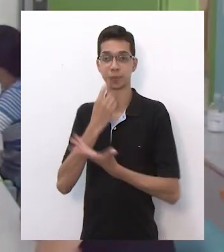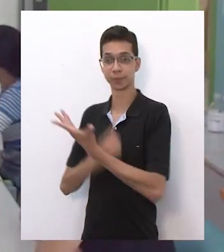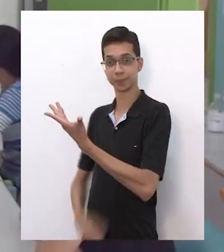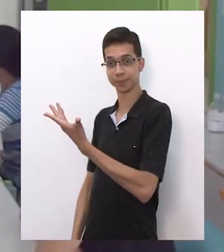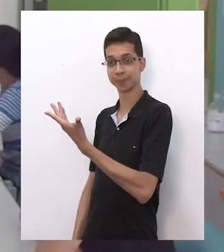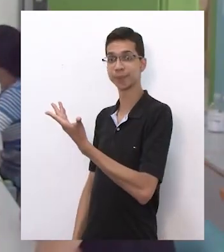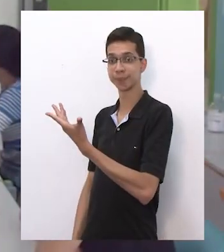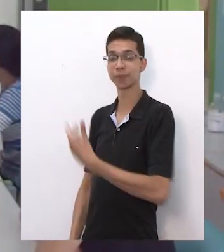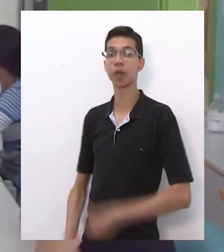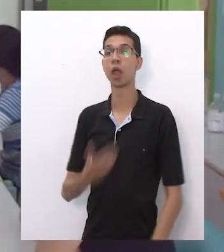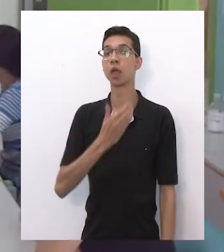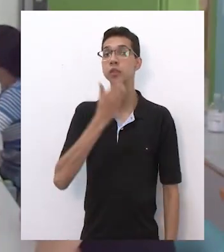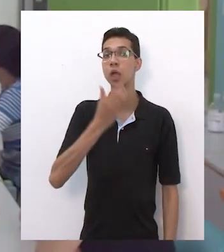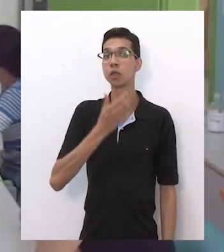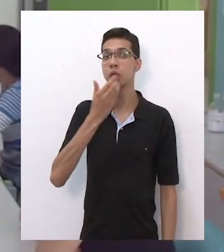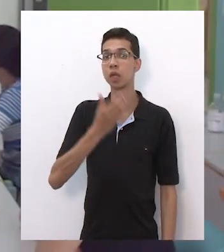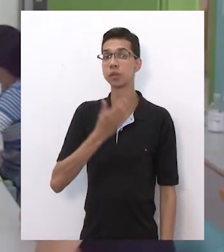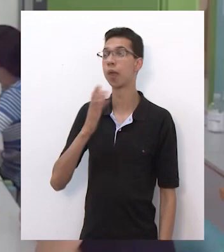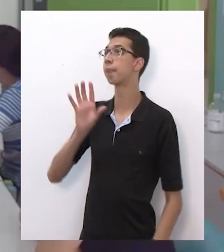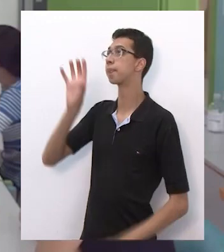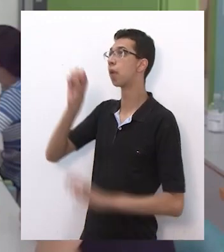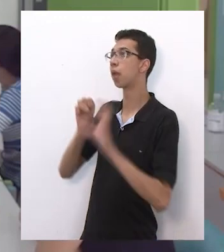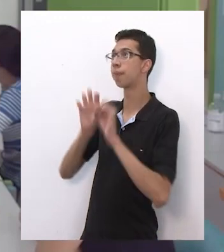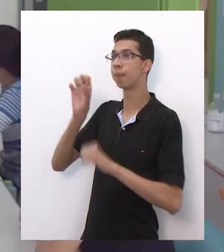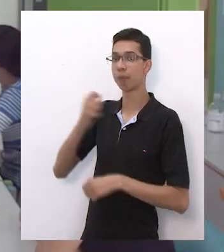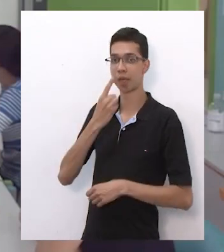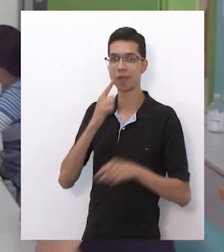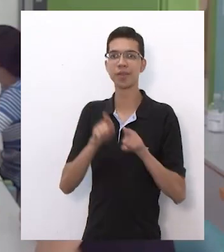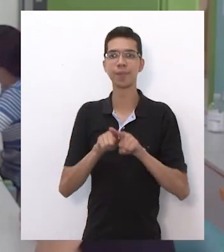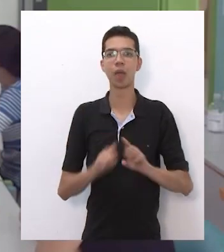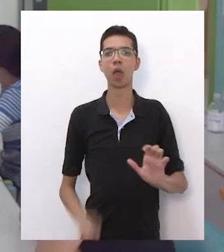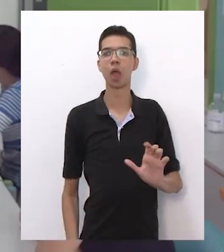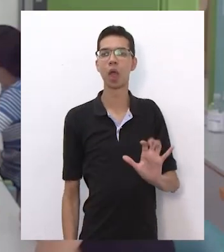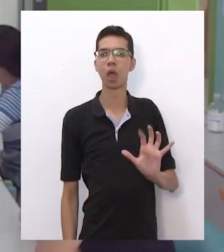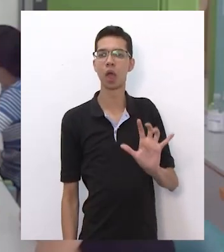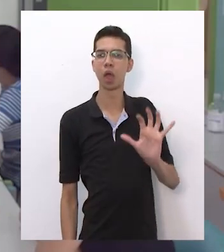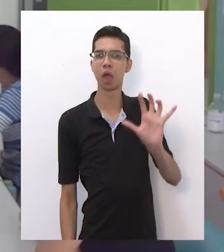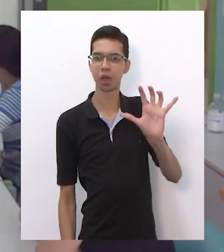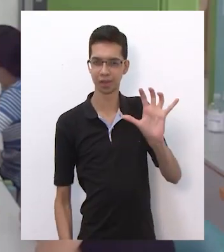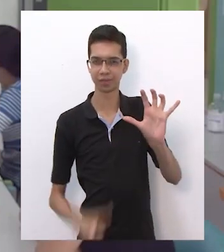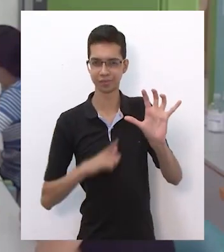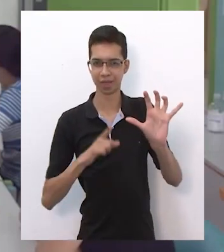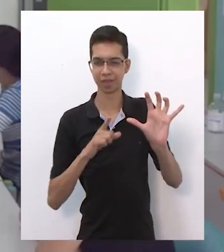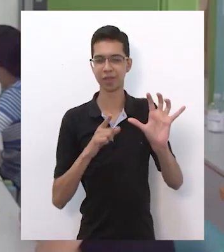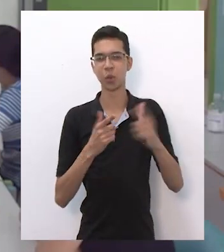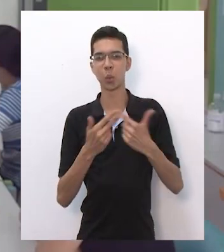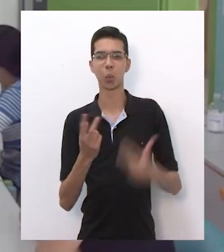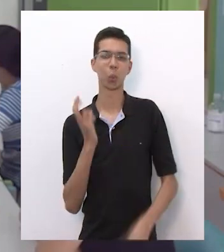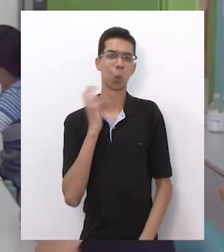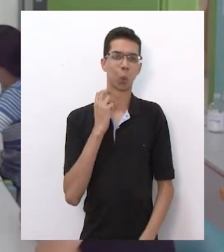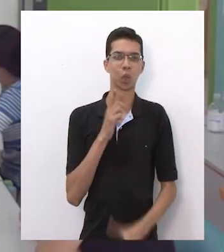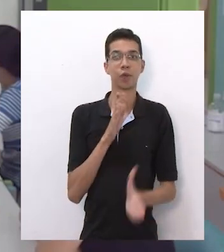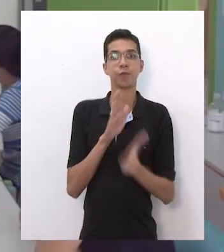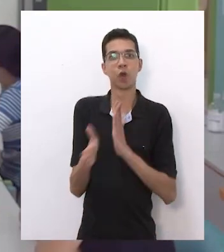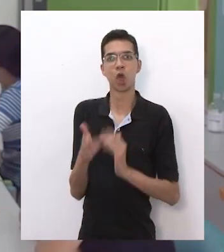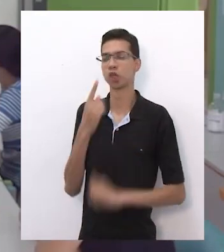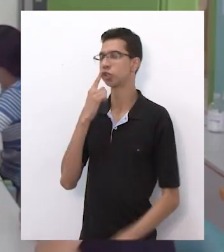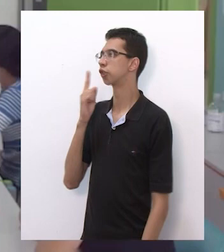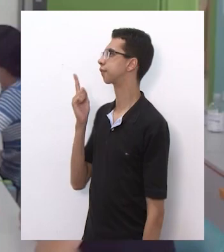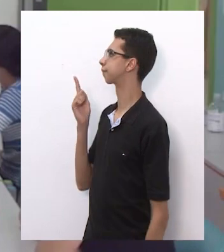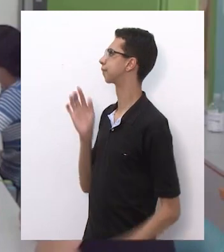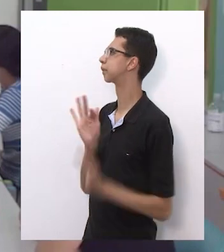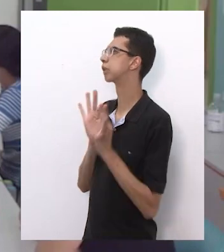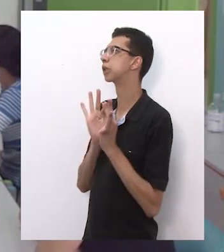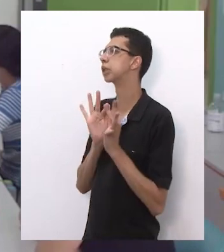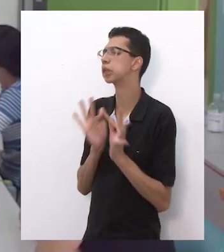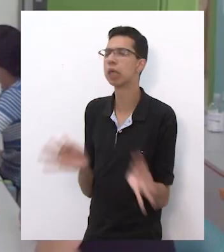de maçãs e fugir das aranhas e dos cupcakes. É um joguinho bem simples, como vocês podem